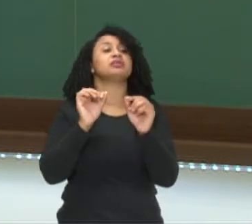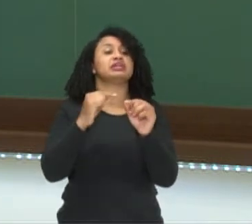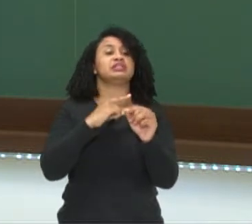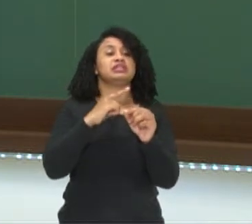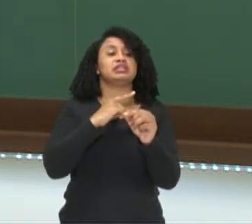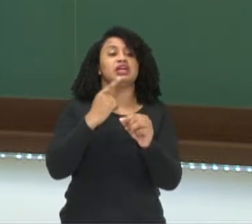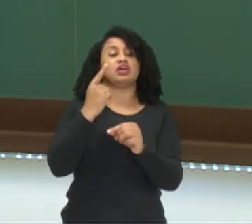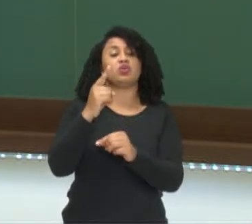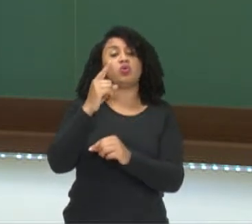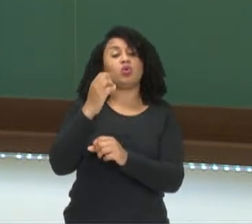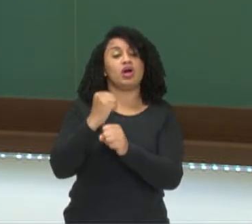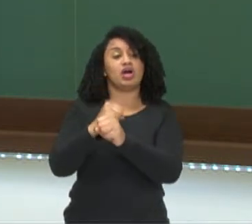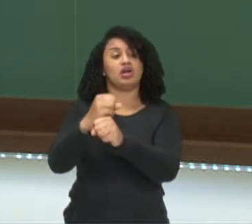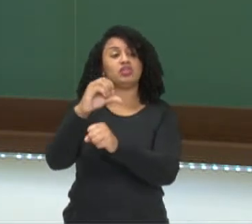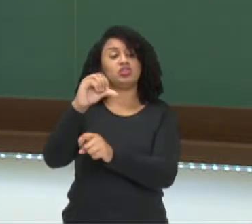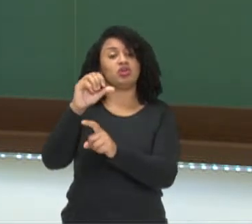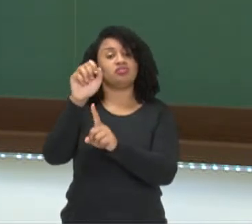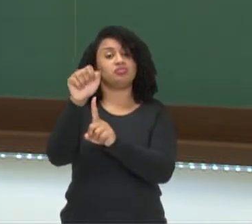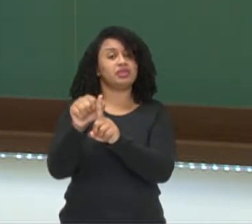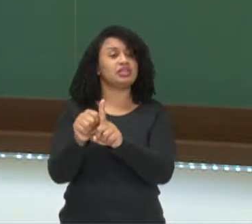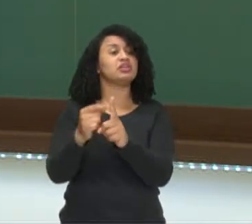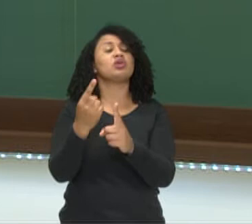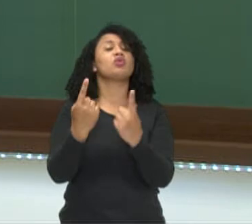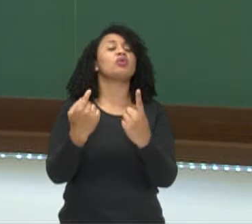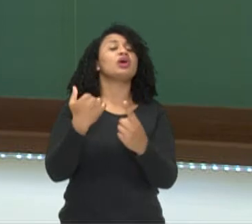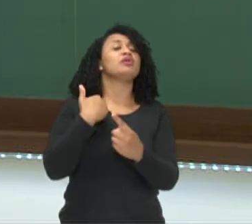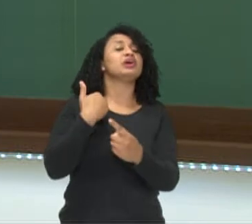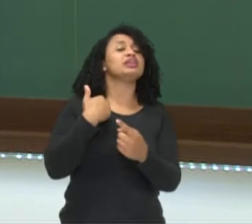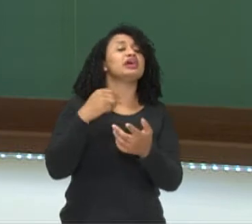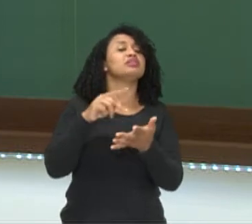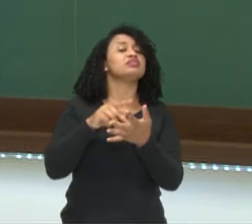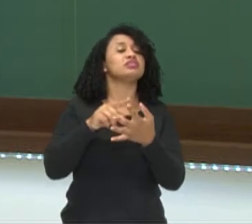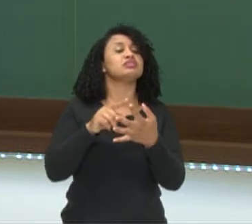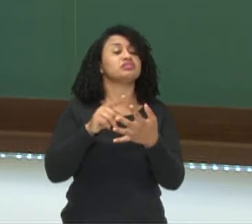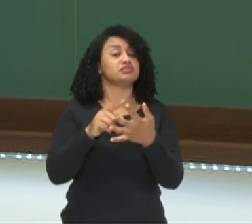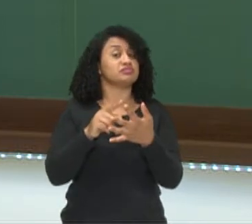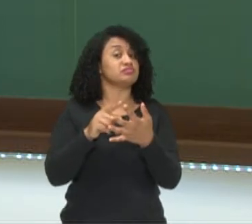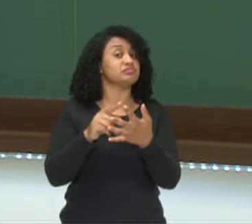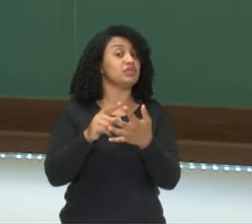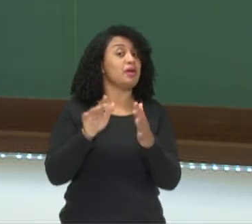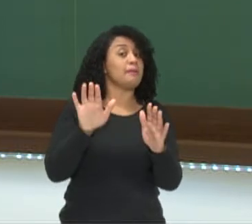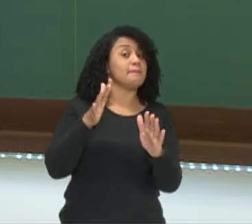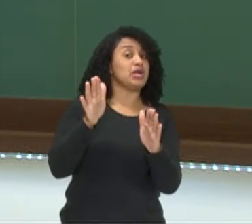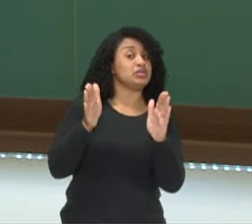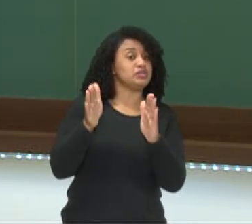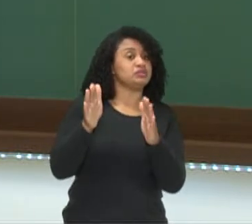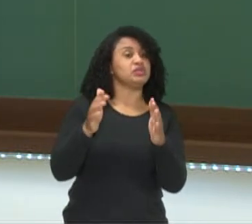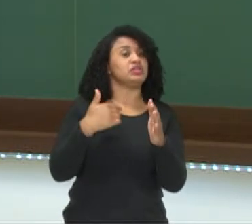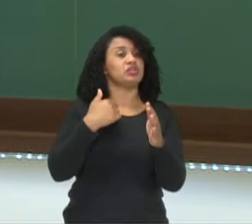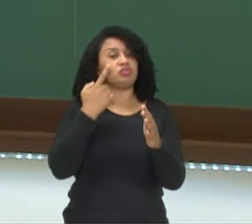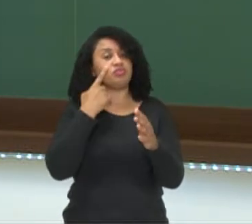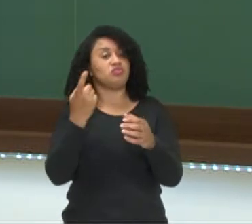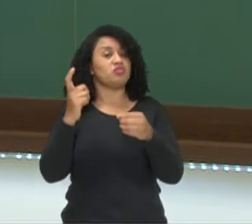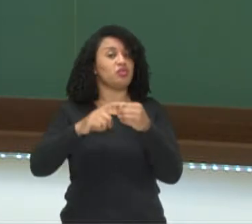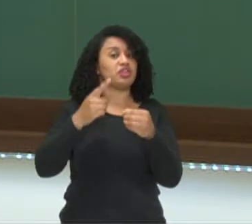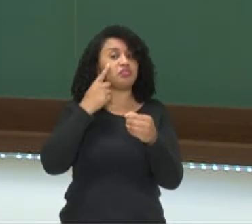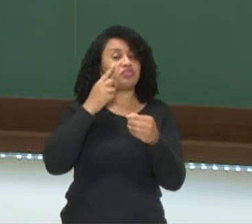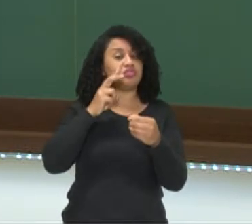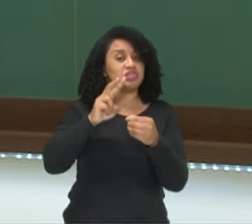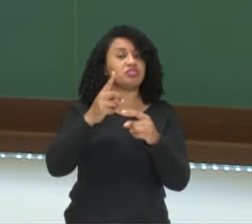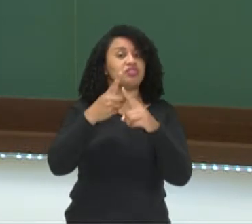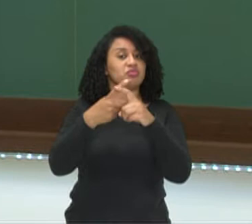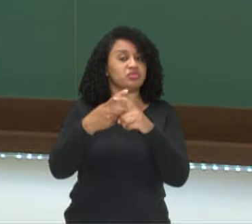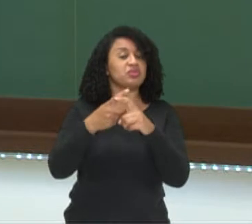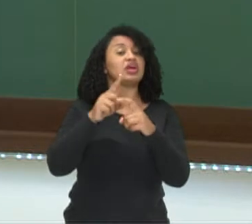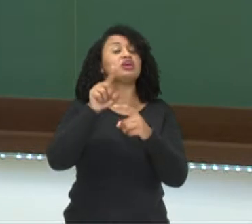ele tem 1 ano e 9 meses. Qual seria a idade real dele? Um cão de porte médio. Então, vamos voltar para você ver o multiplicador